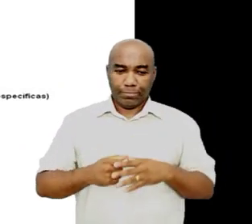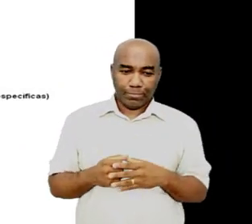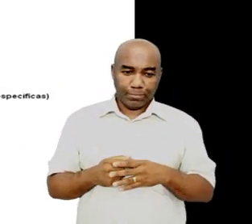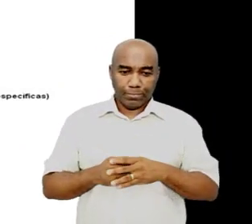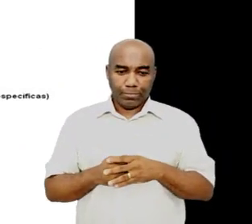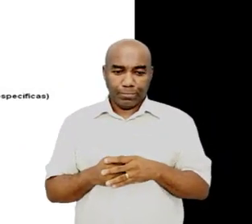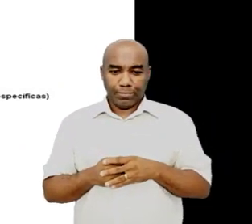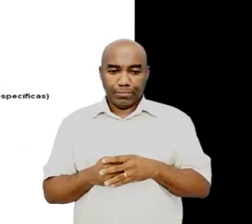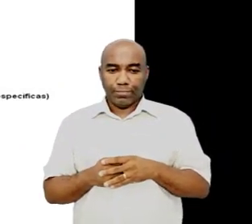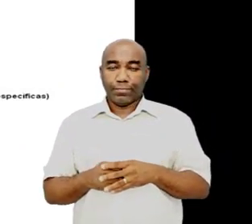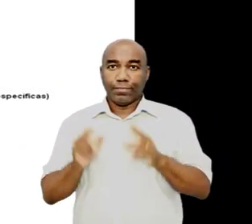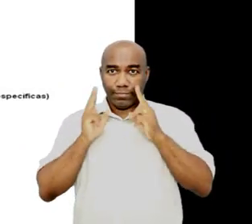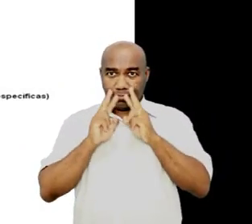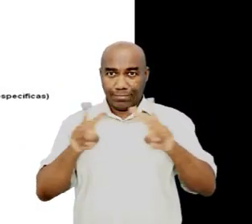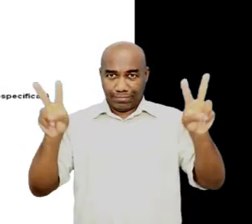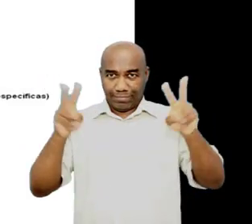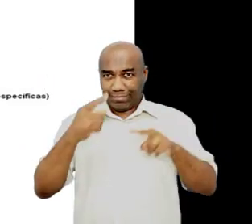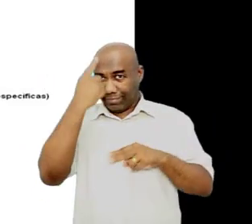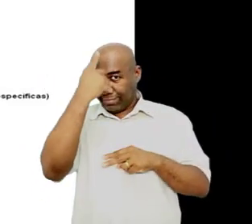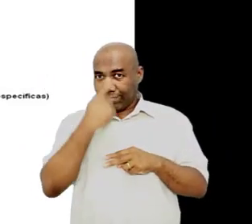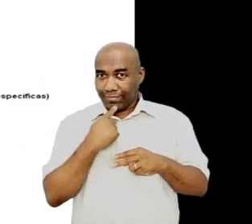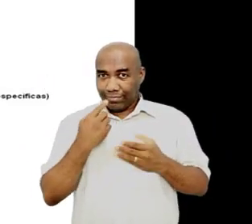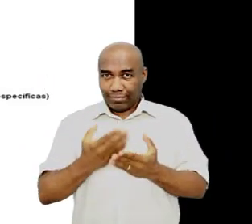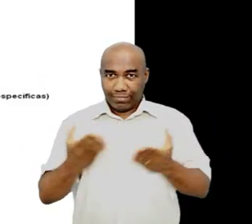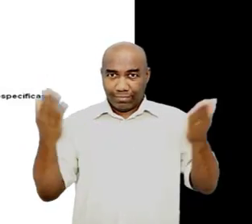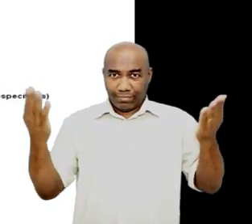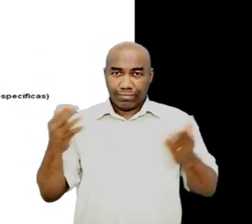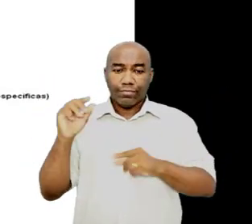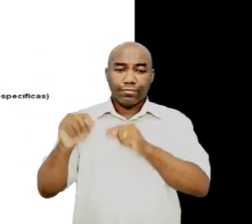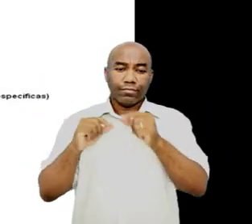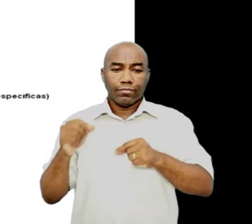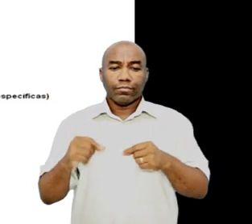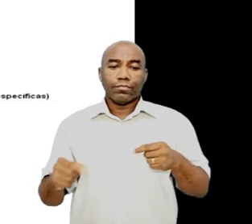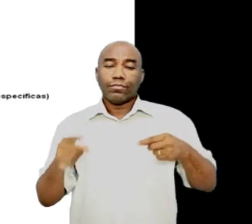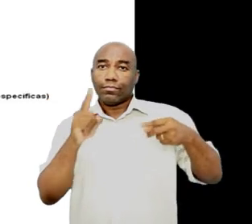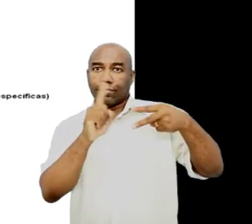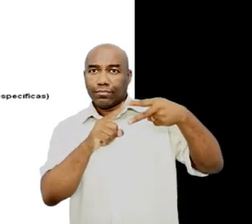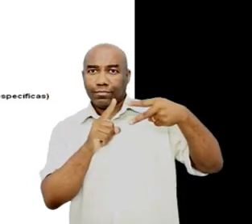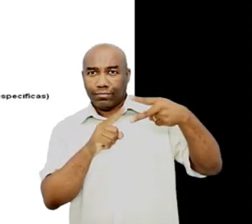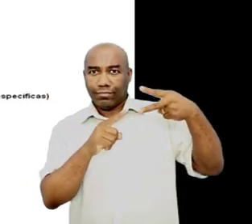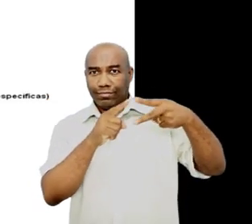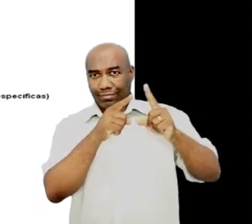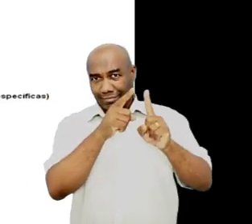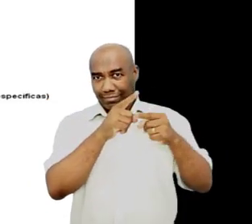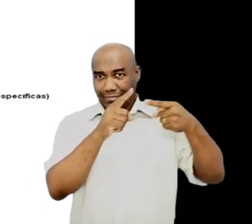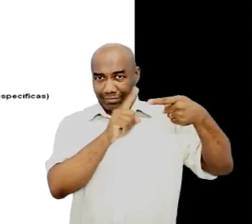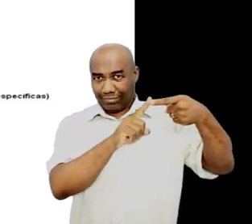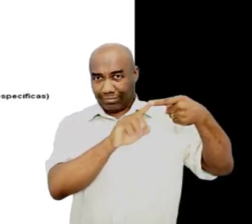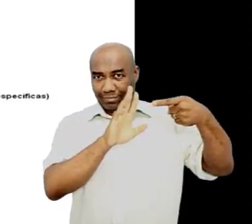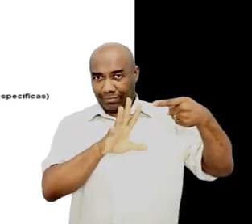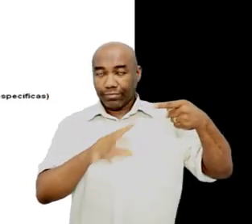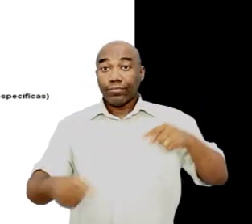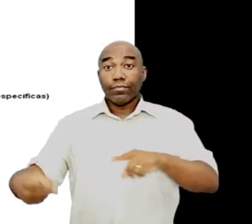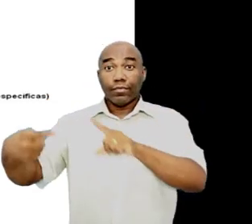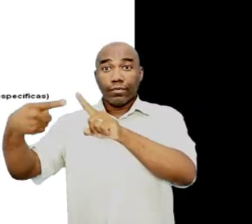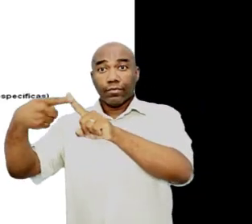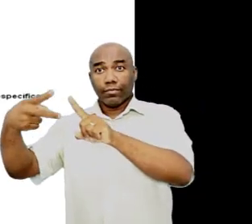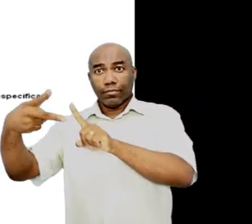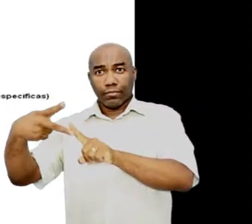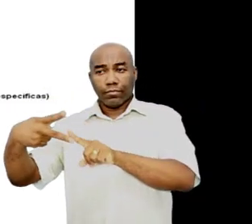Olhando. Pessoal, repare que aqui você tem dois tipos de vírus. Você tem um vírus que é chamado